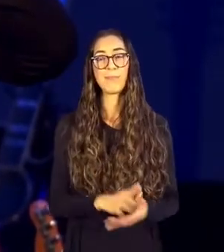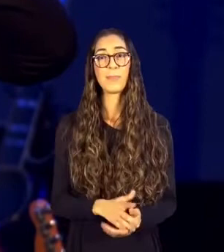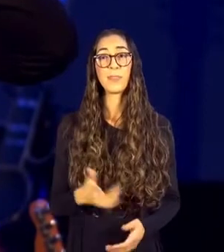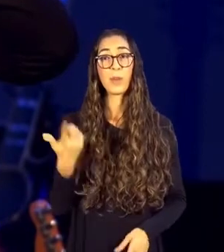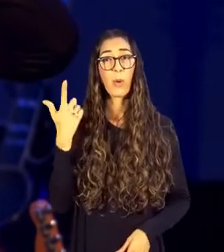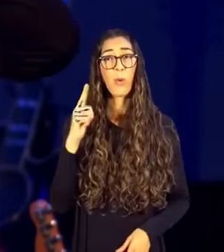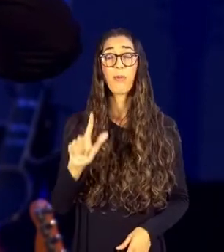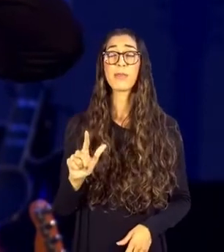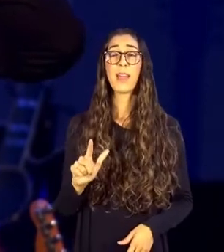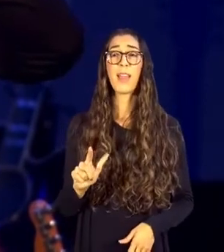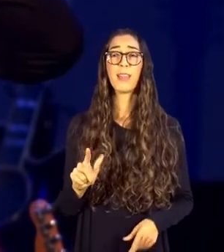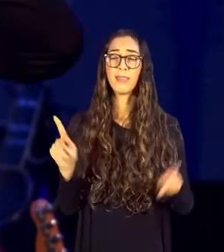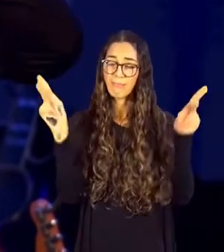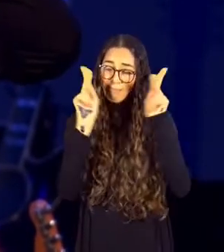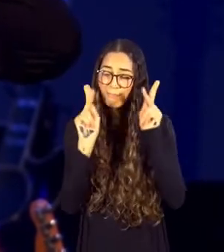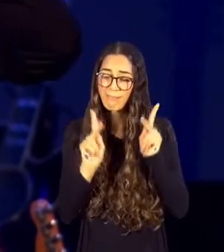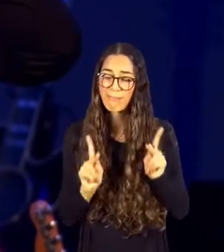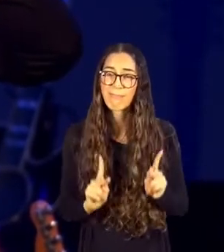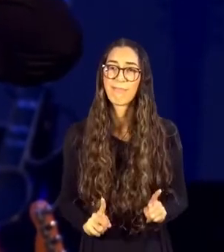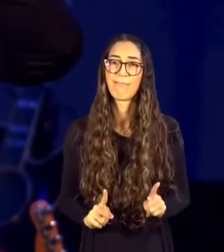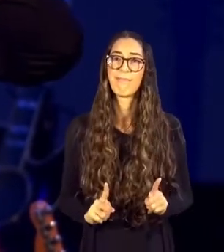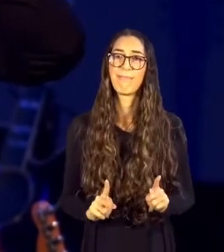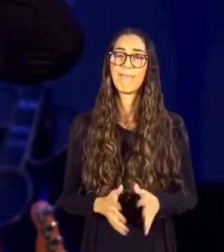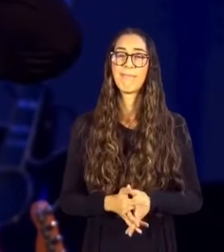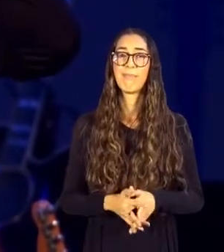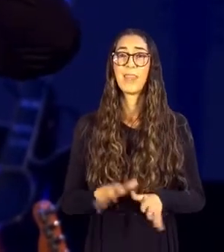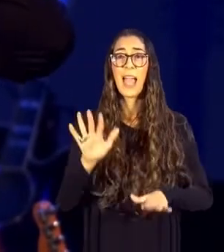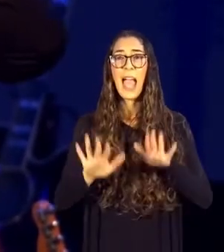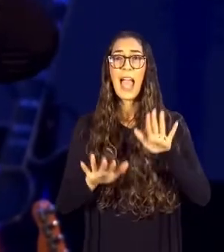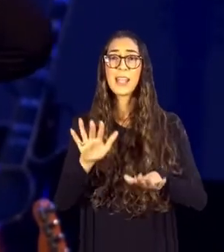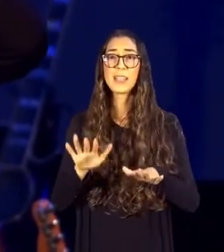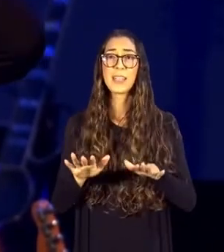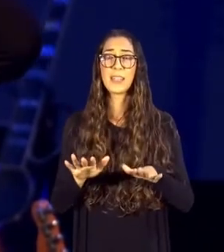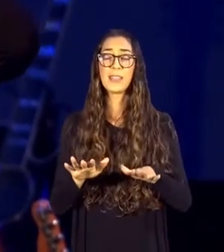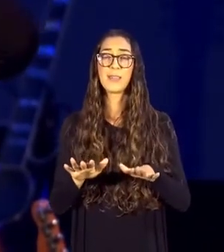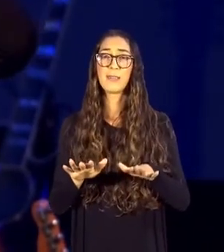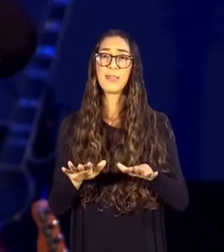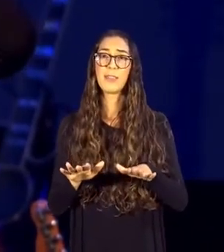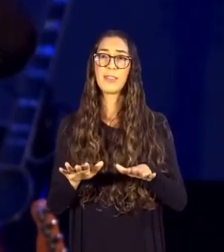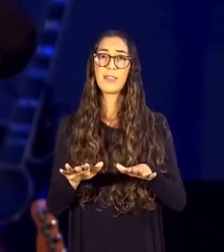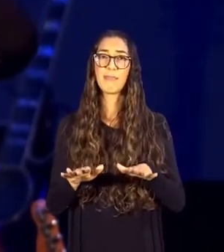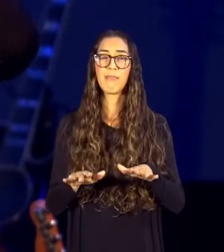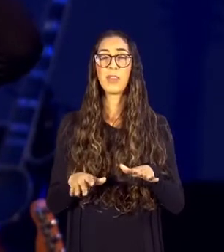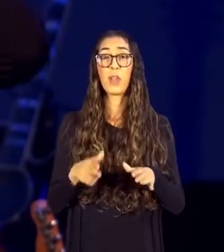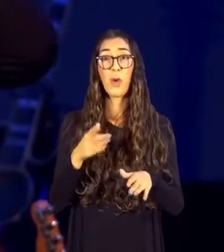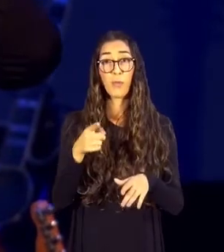pensamentos. Vem cada coisa da minha cabeça, pastor. Cada frustração,